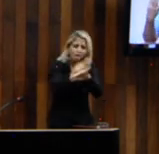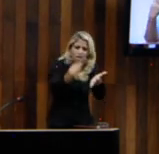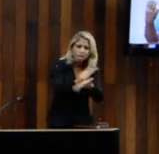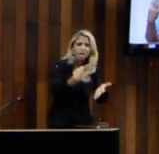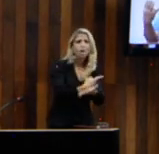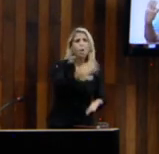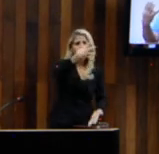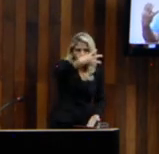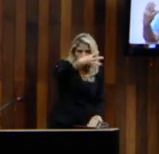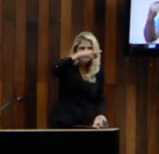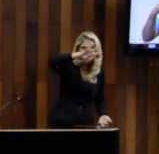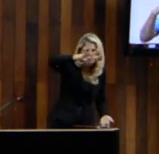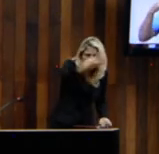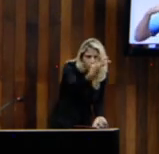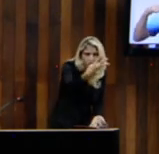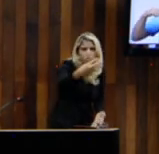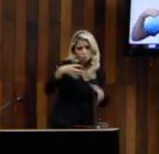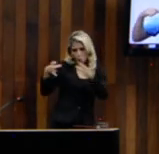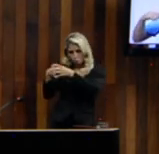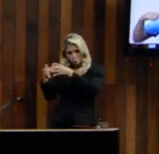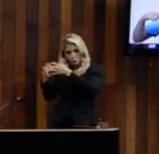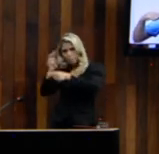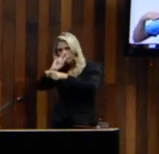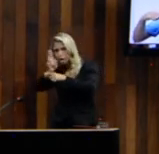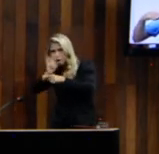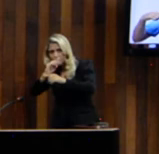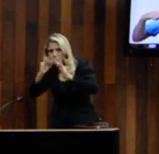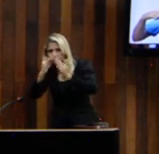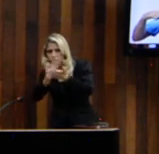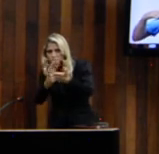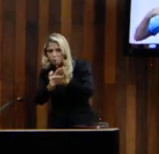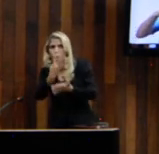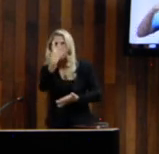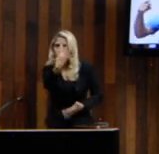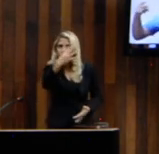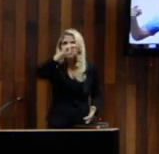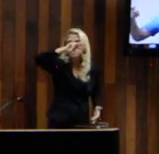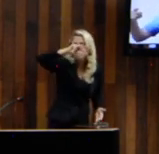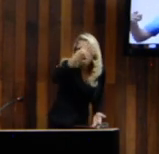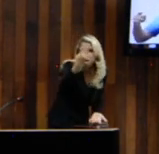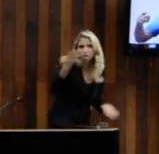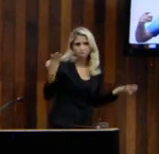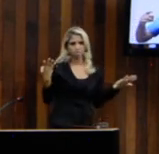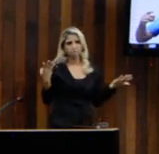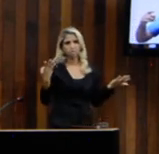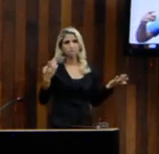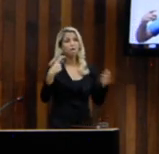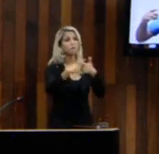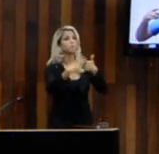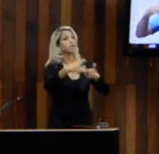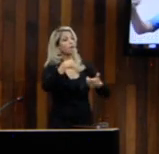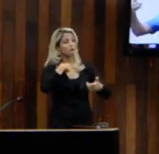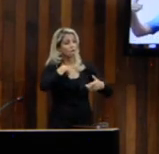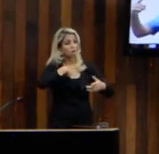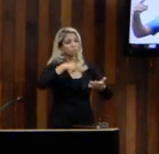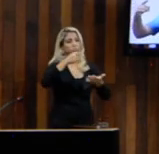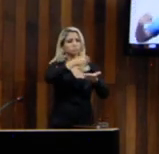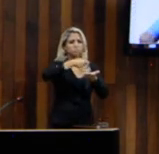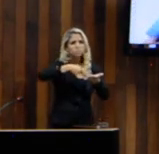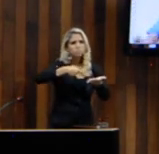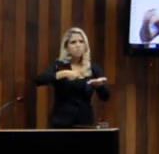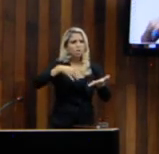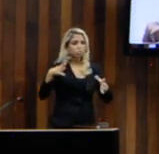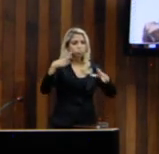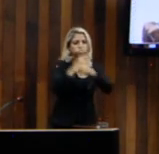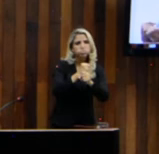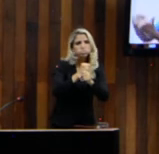4 milhões de reais. Isso eu coloquei na conta dos 210 vigias noturno. Sendo